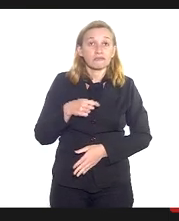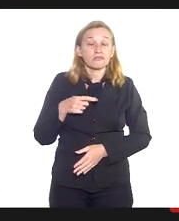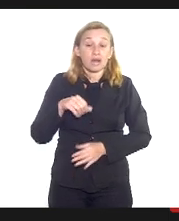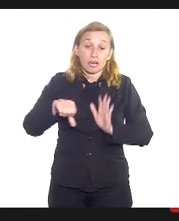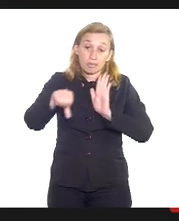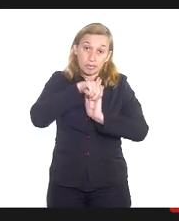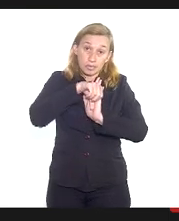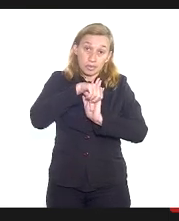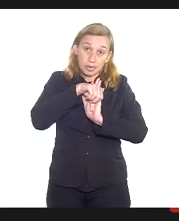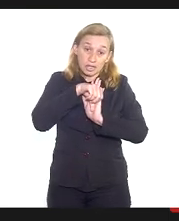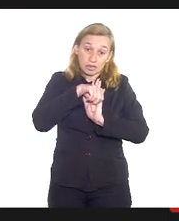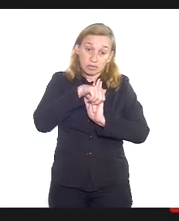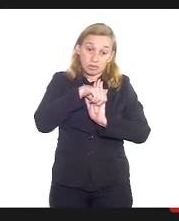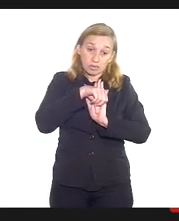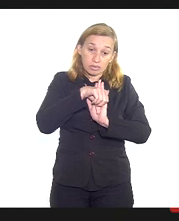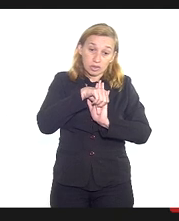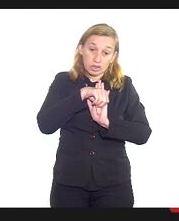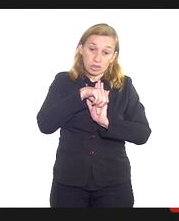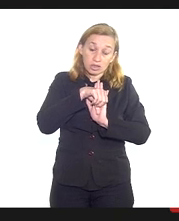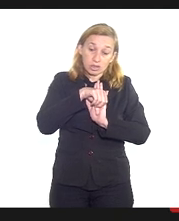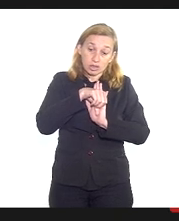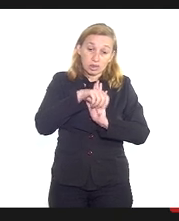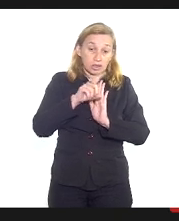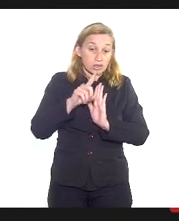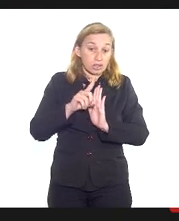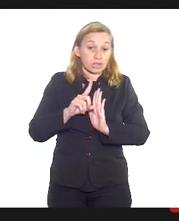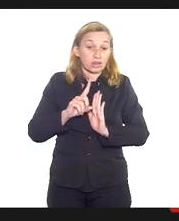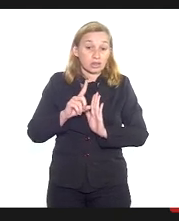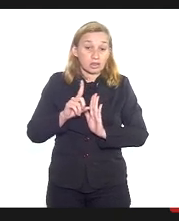de prevaricação. E aí,